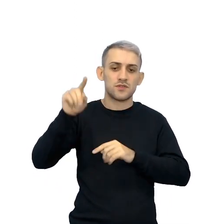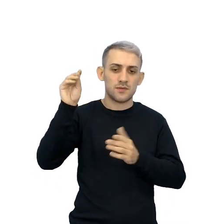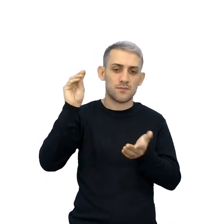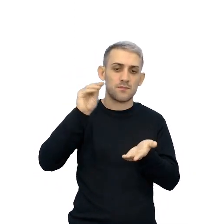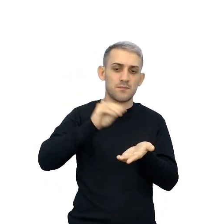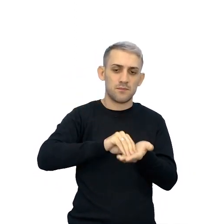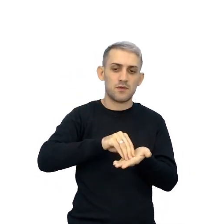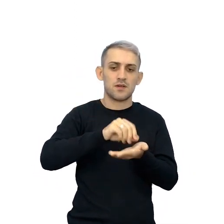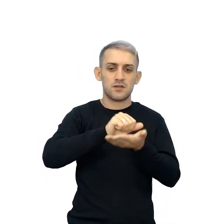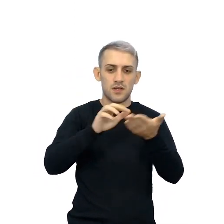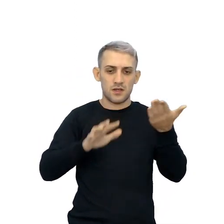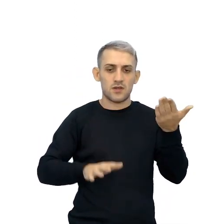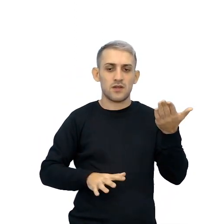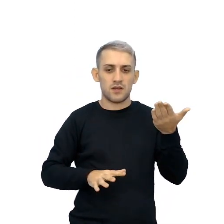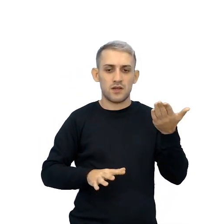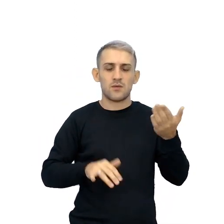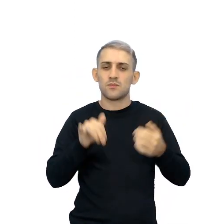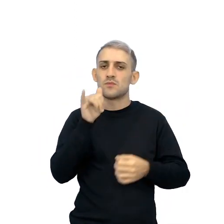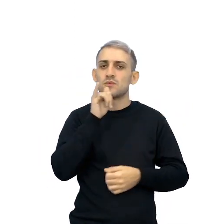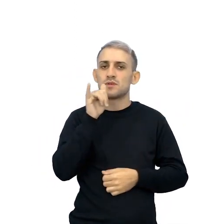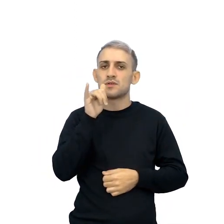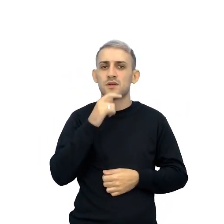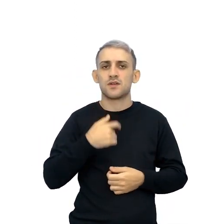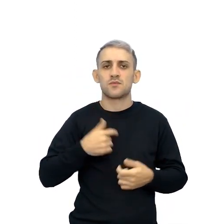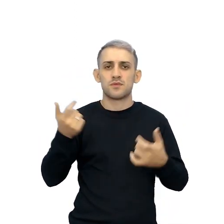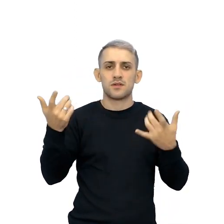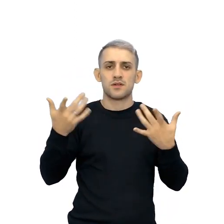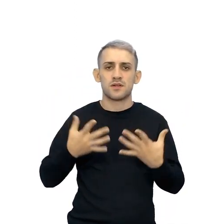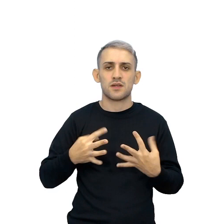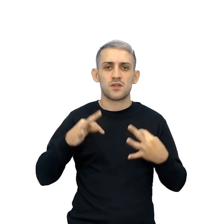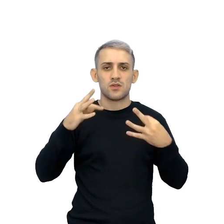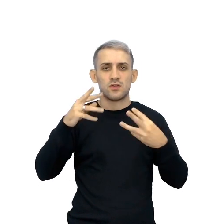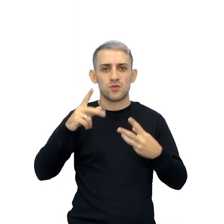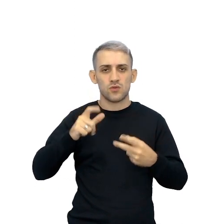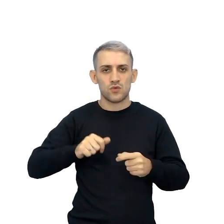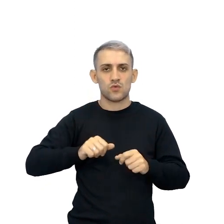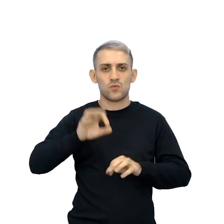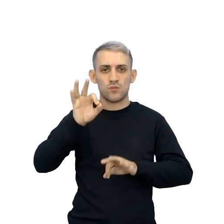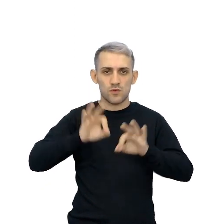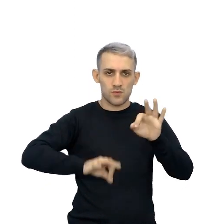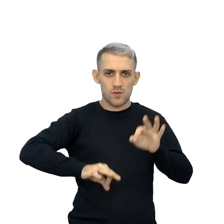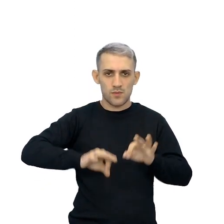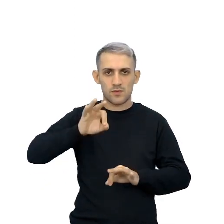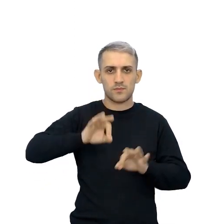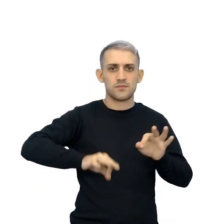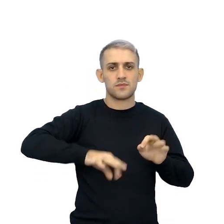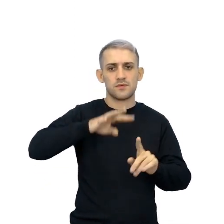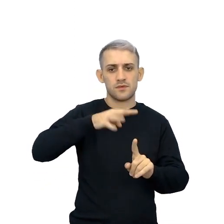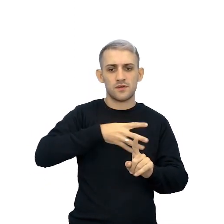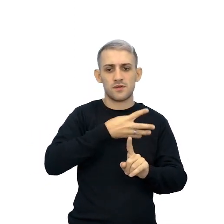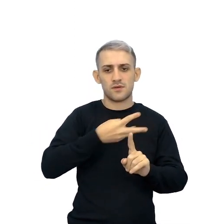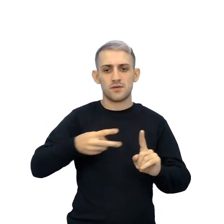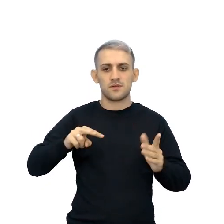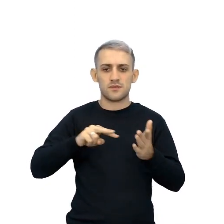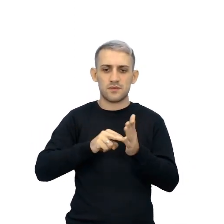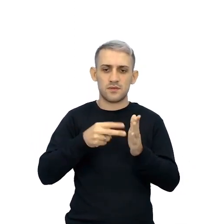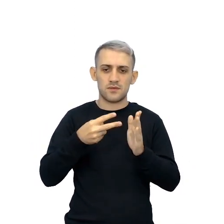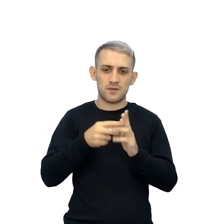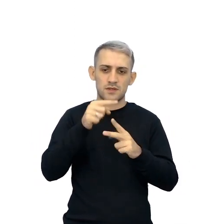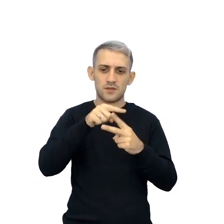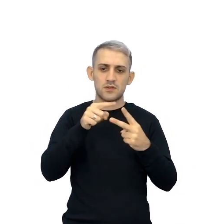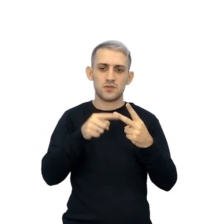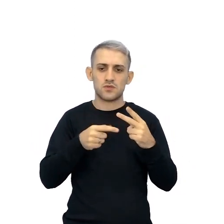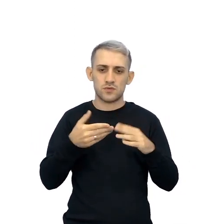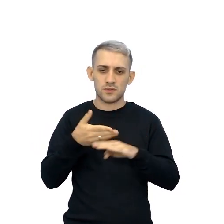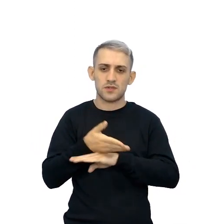né? Como eu disse, toda a construção gráfica ela é de dupla entrada, né? A gente tem um processo de dupla